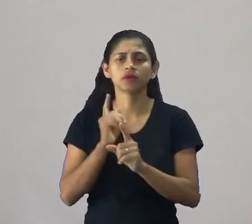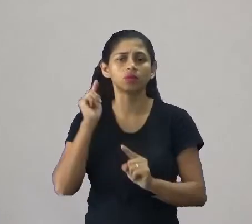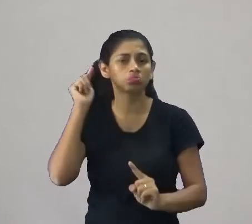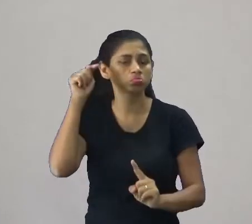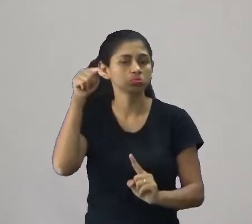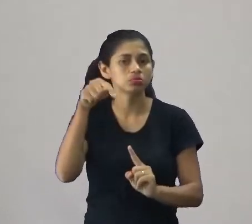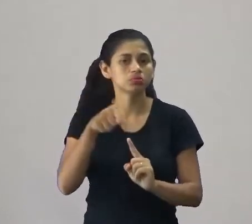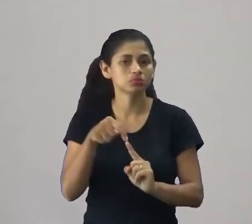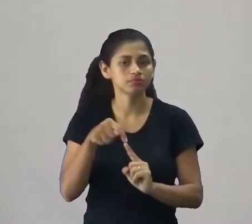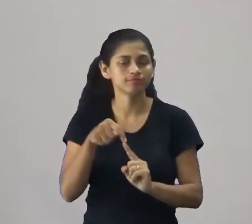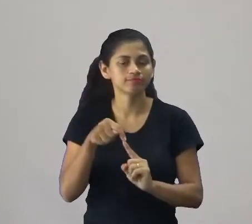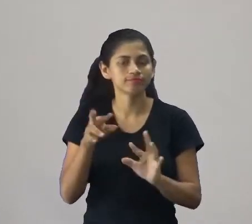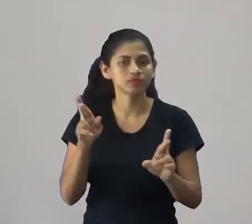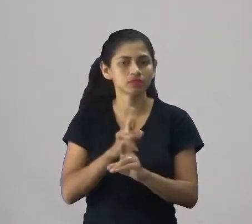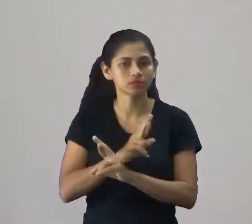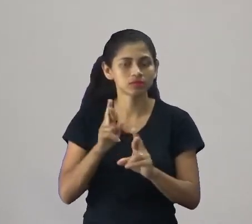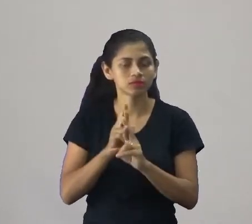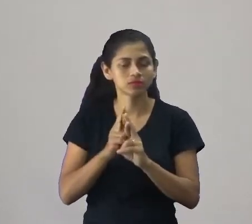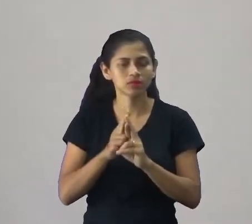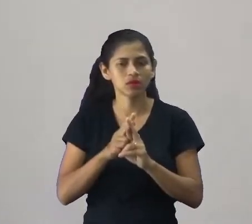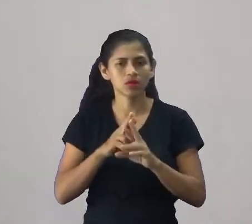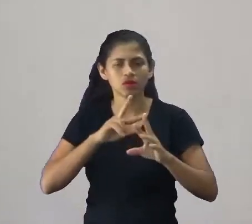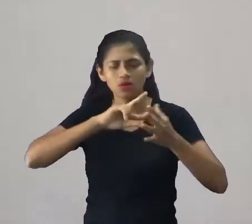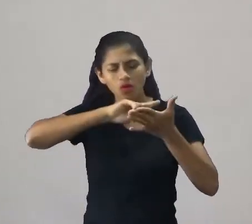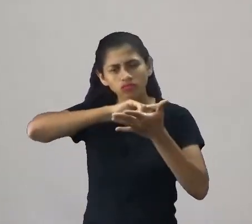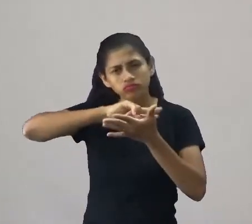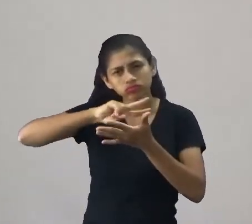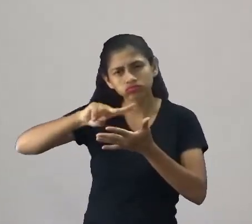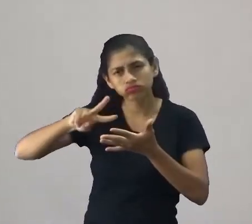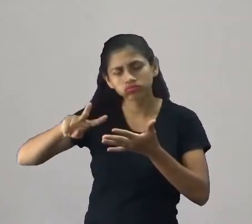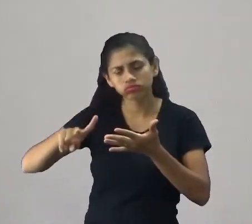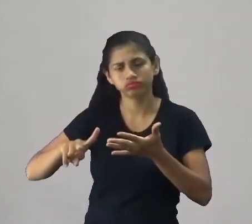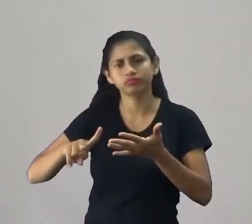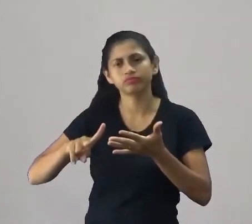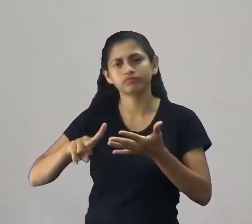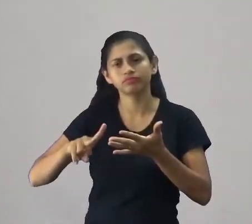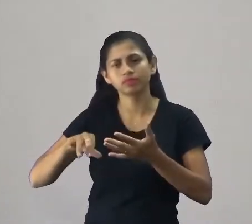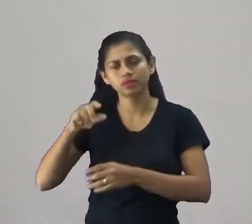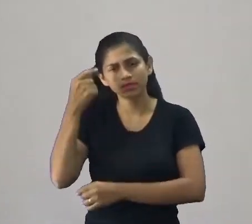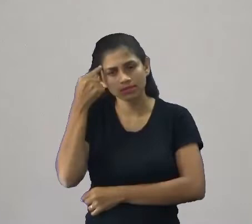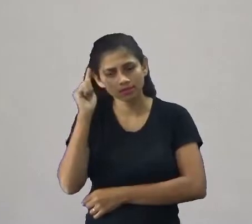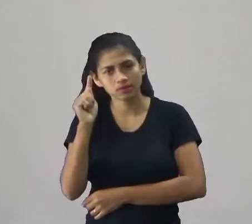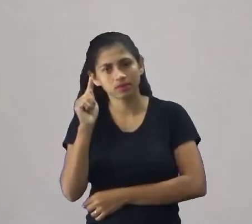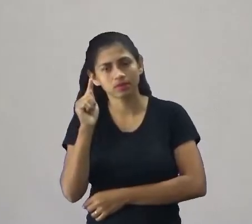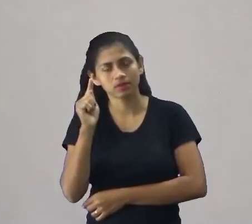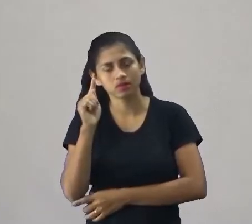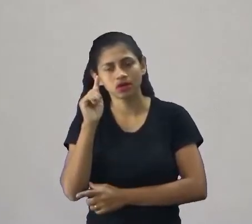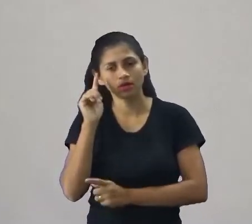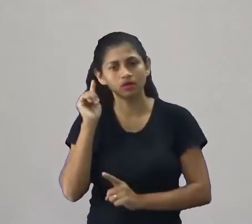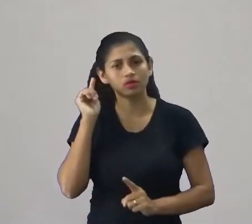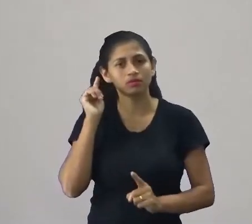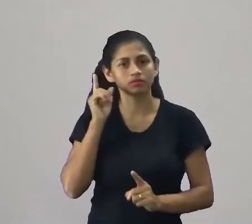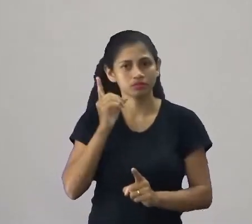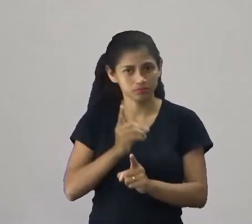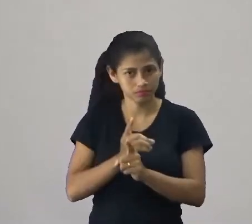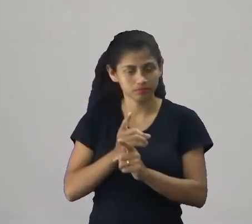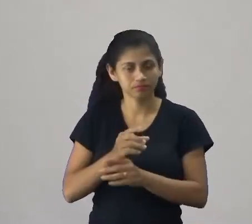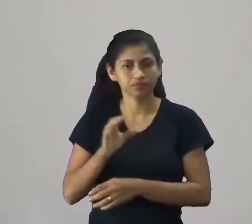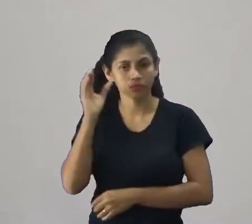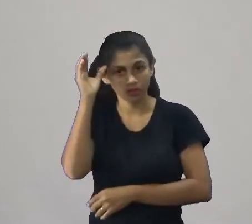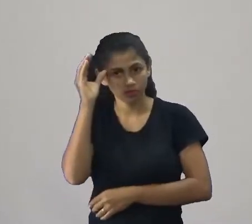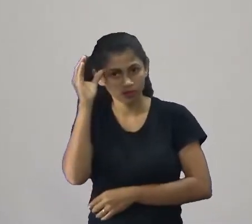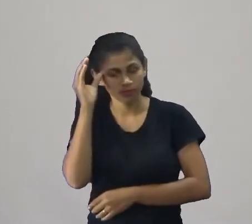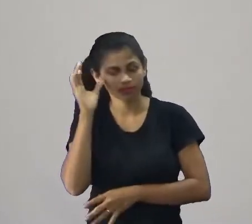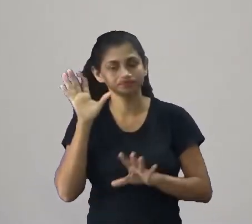sendo entrelaçado de várias simbologias que vão representar e me identificar naquele grupo. Compreendido